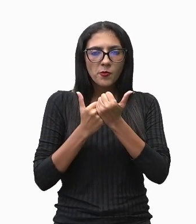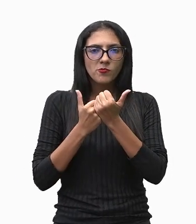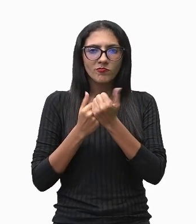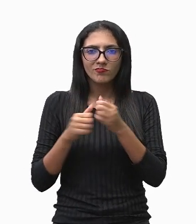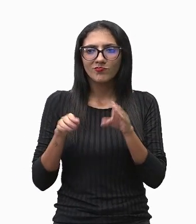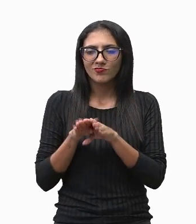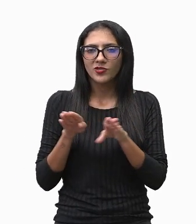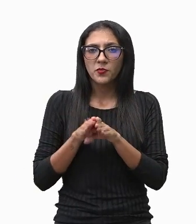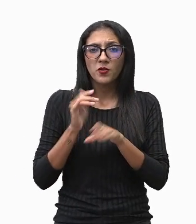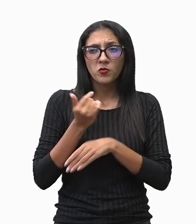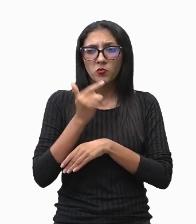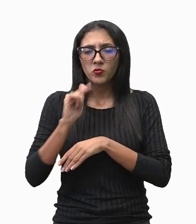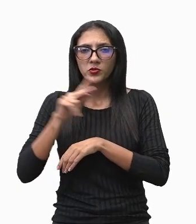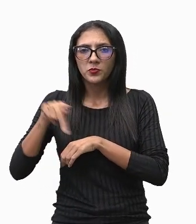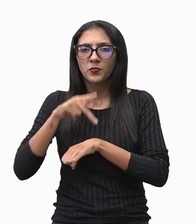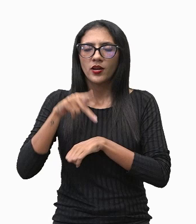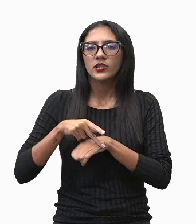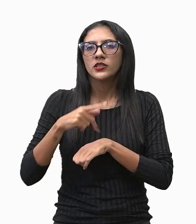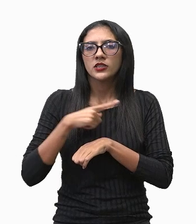os países, né, que